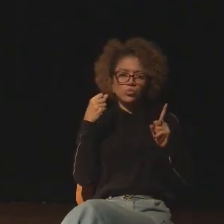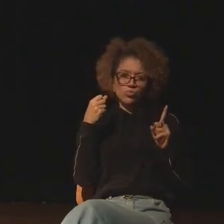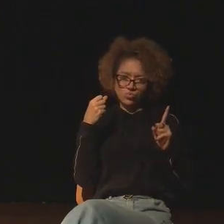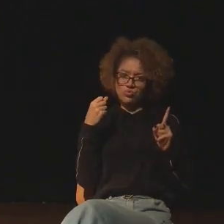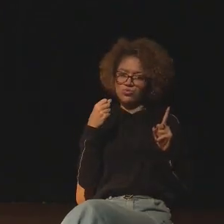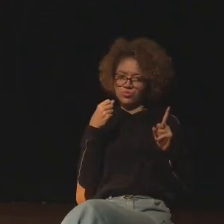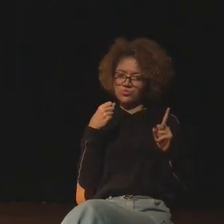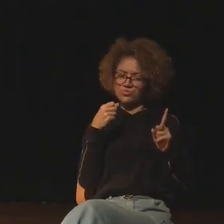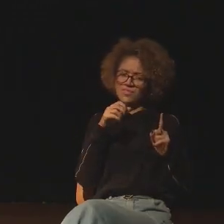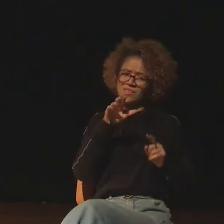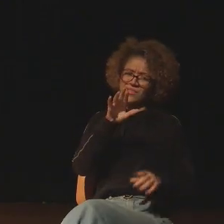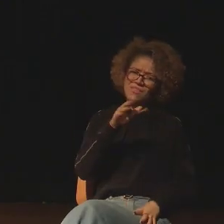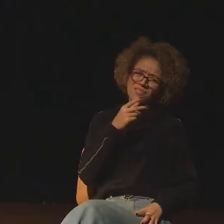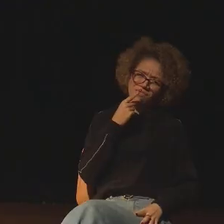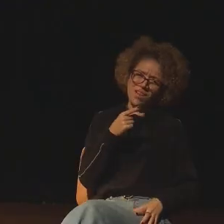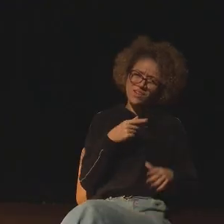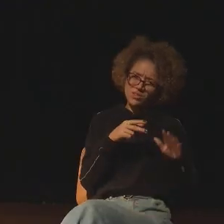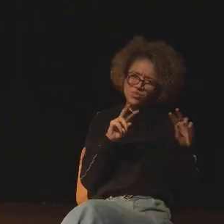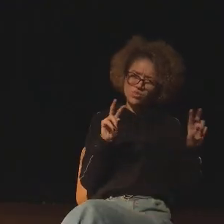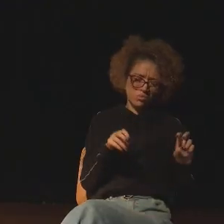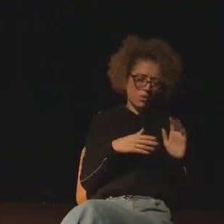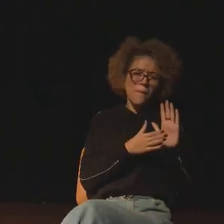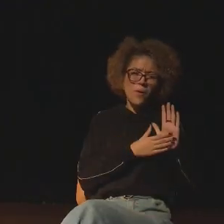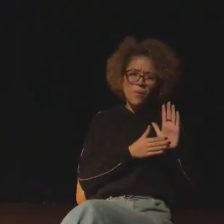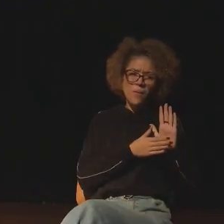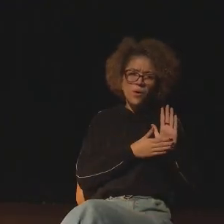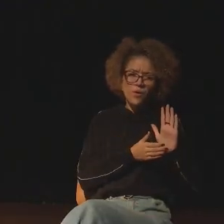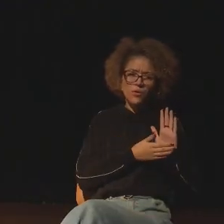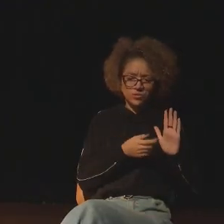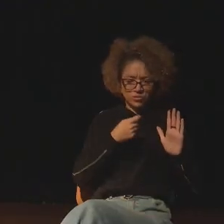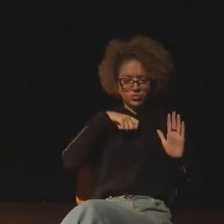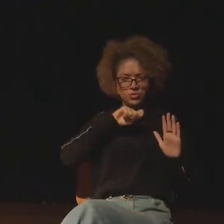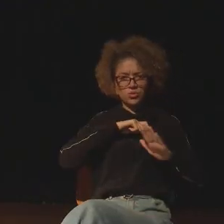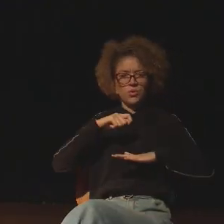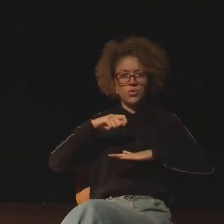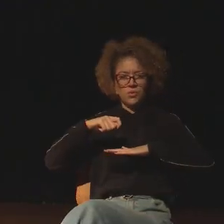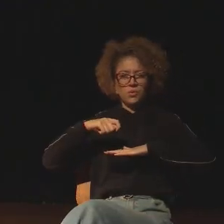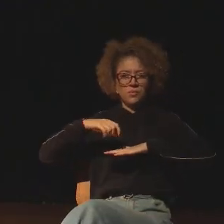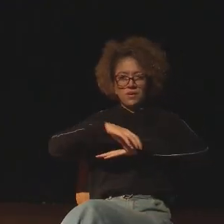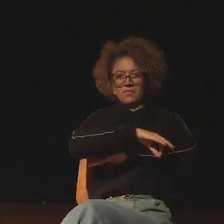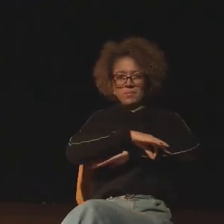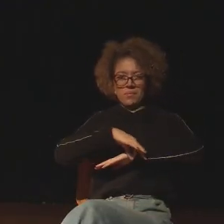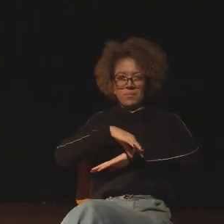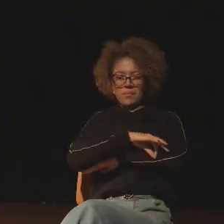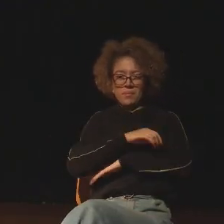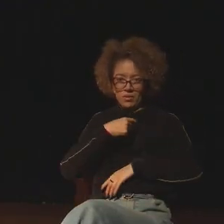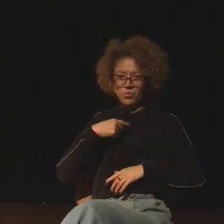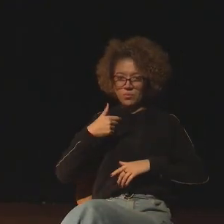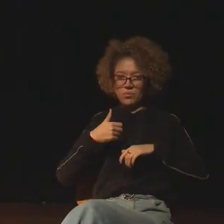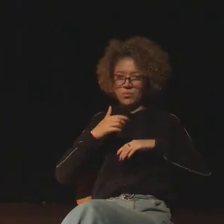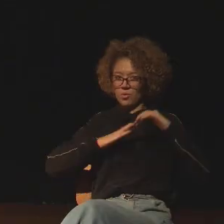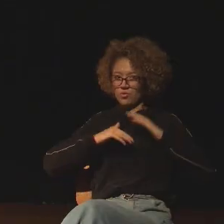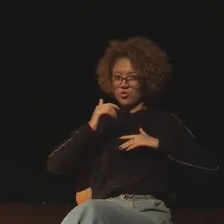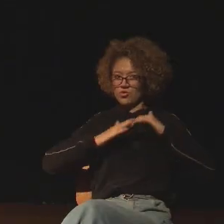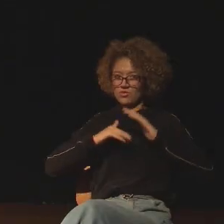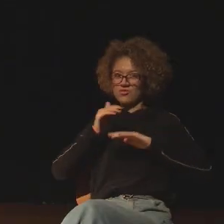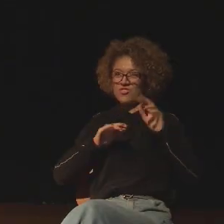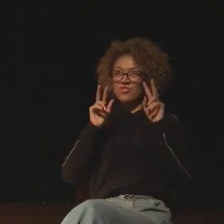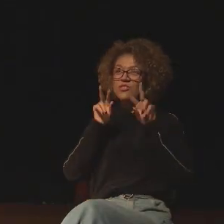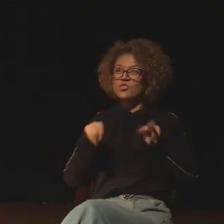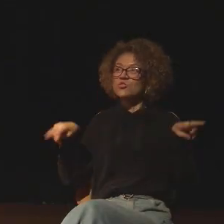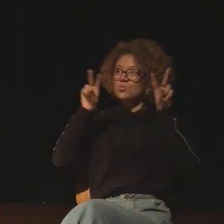aí, essa proposta, inclusive como arquiteta e como paisagista, bastante interessante. Eu acho que quanto mais se